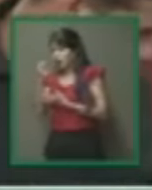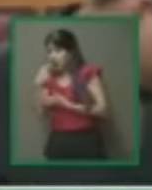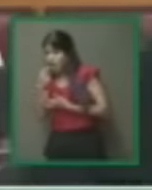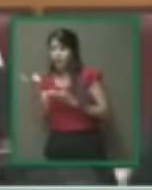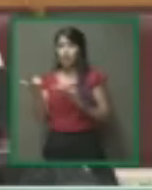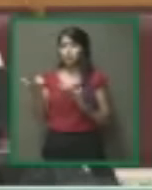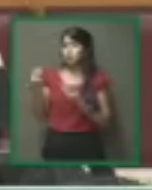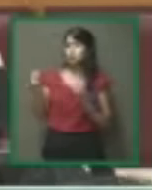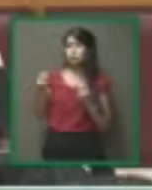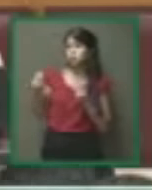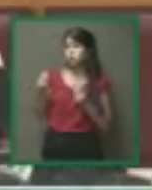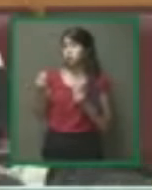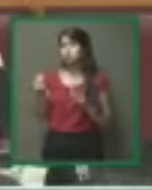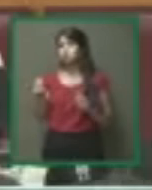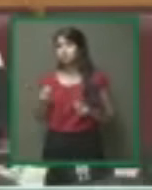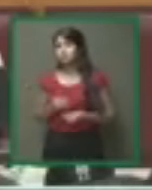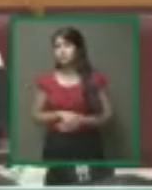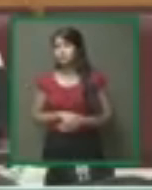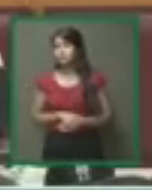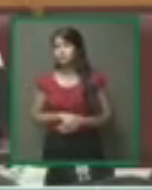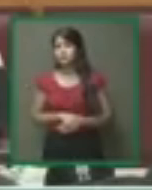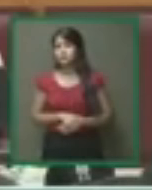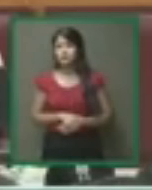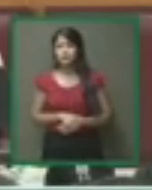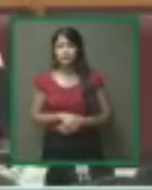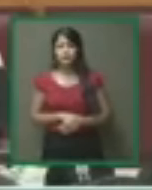de medicamento de forma continuada?